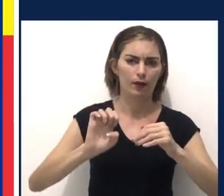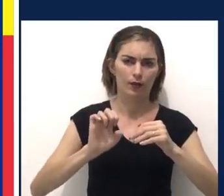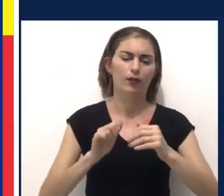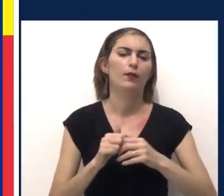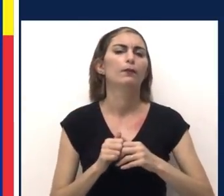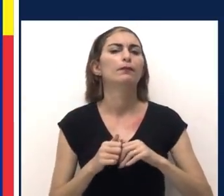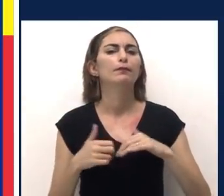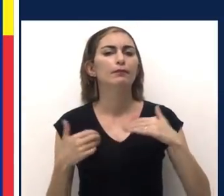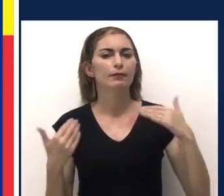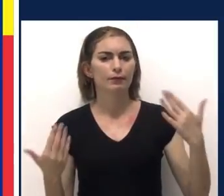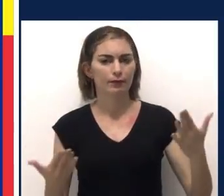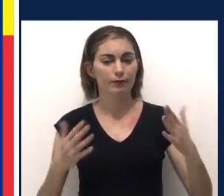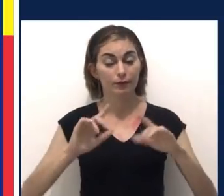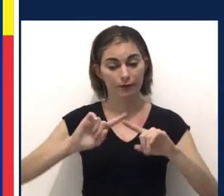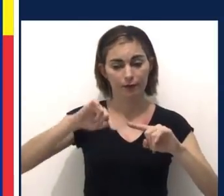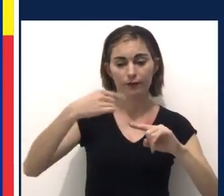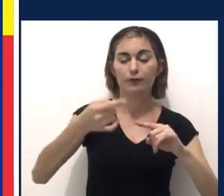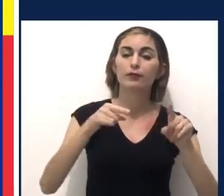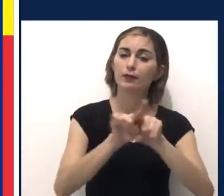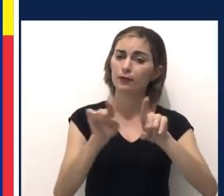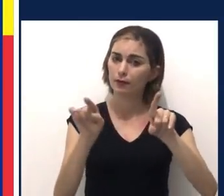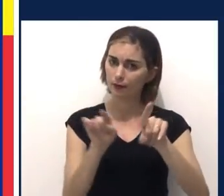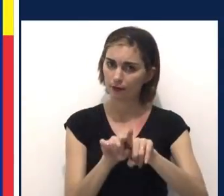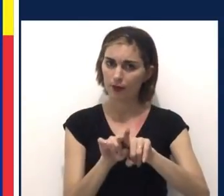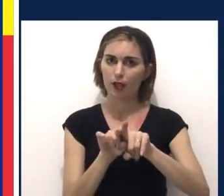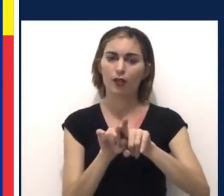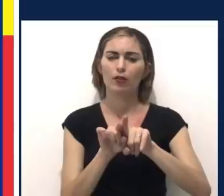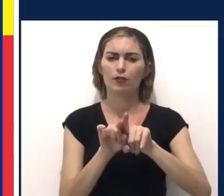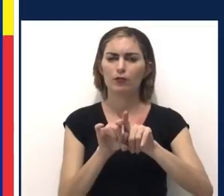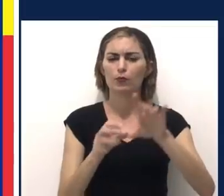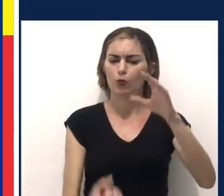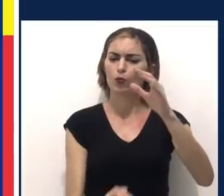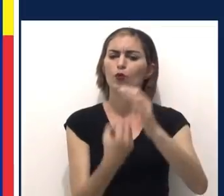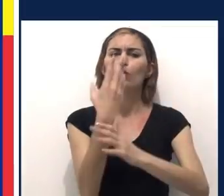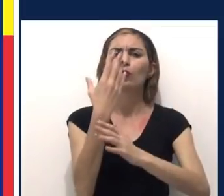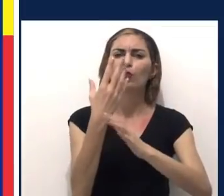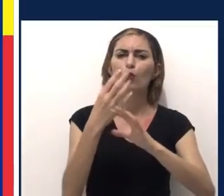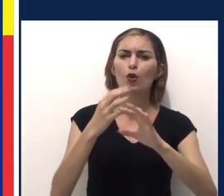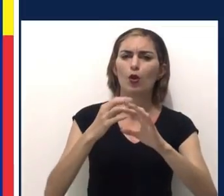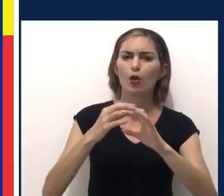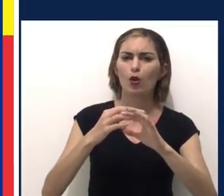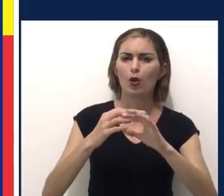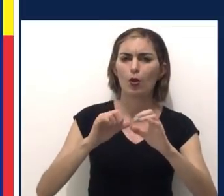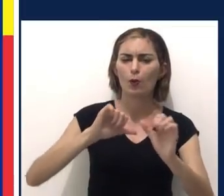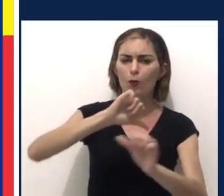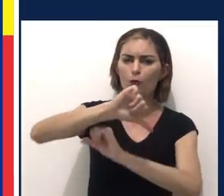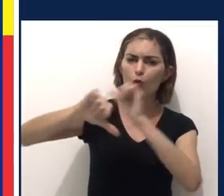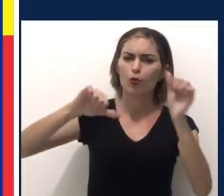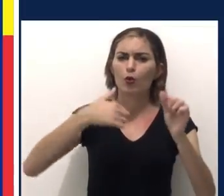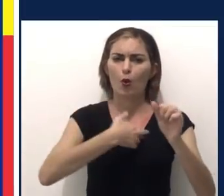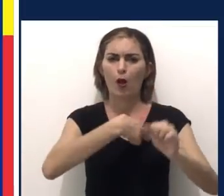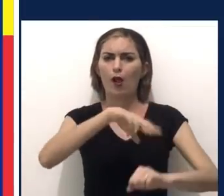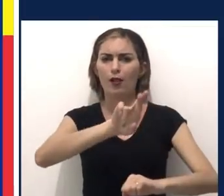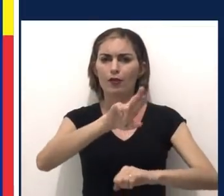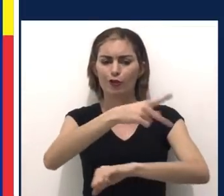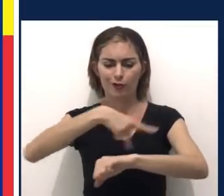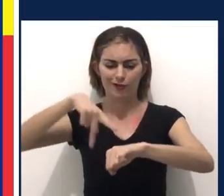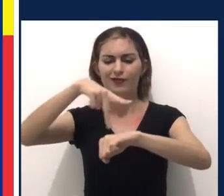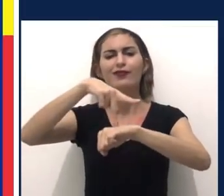monarquia inglesa. Além de fundar a reforma protestante do